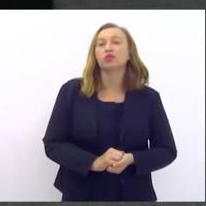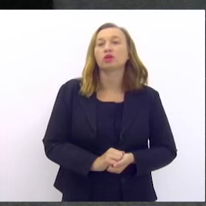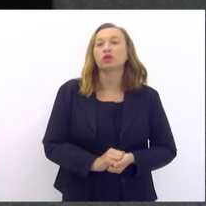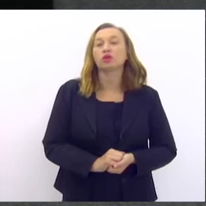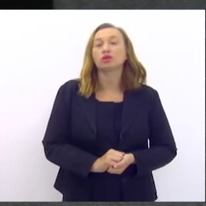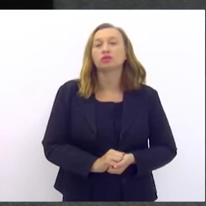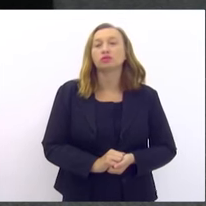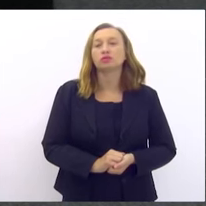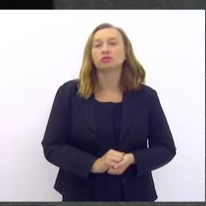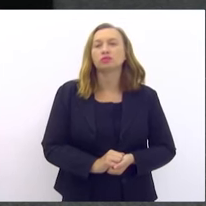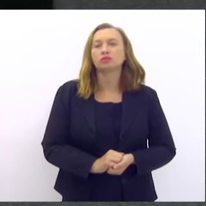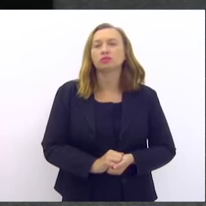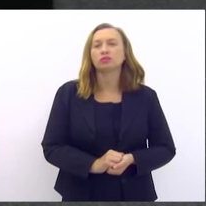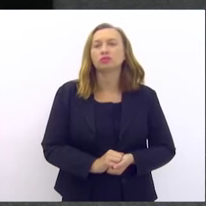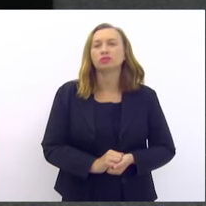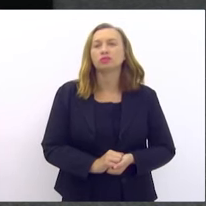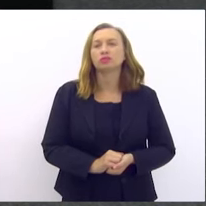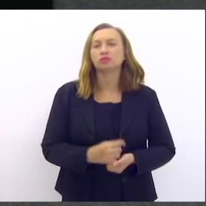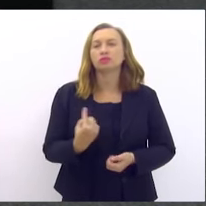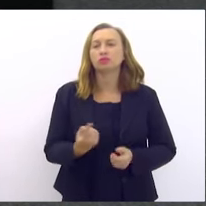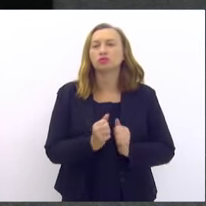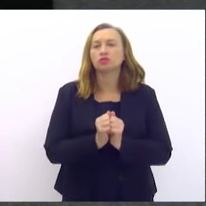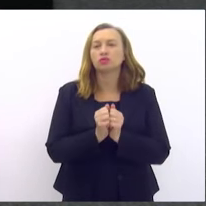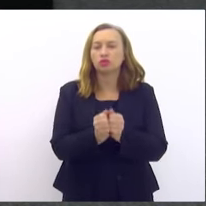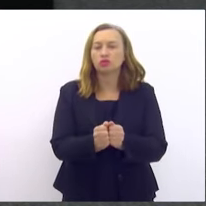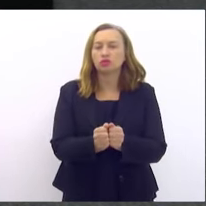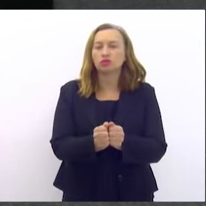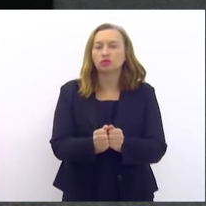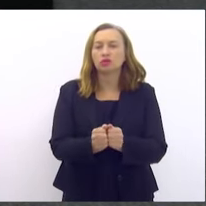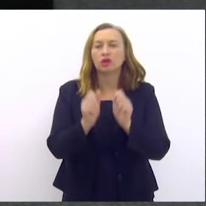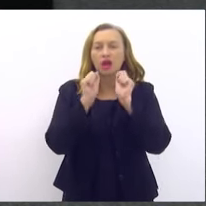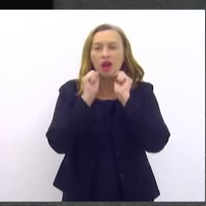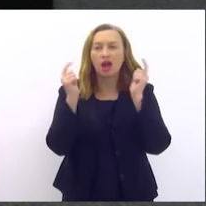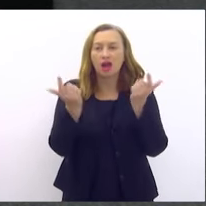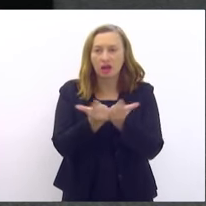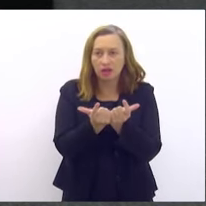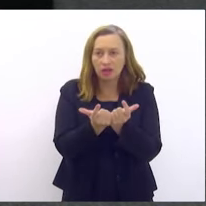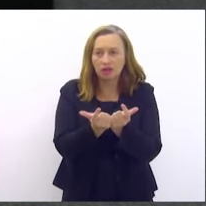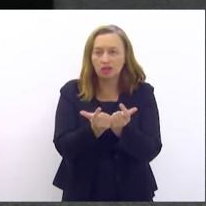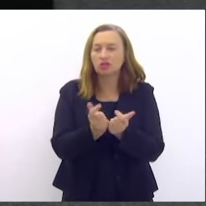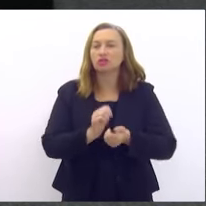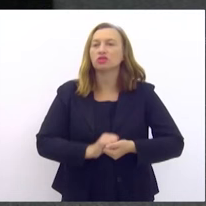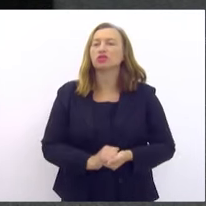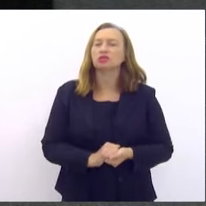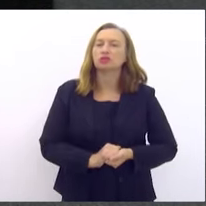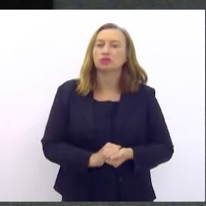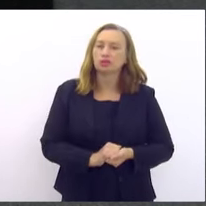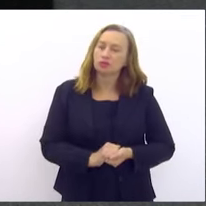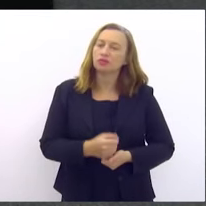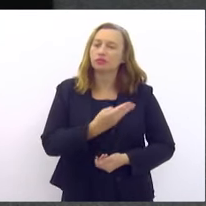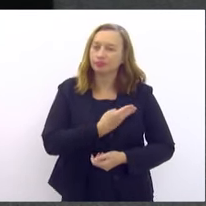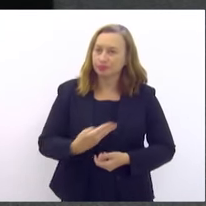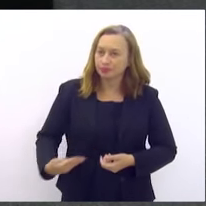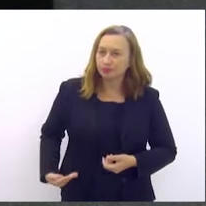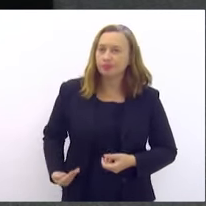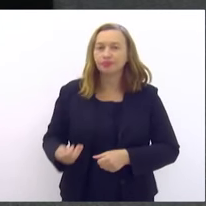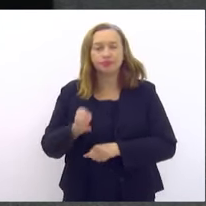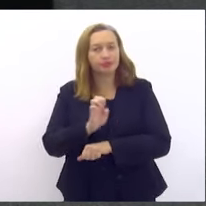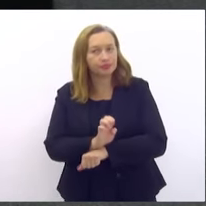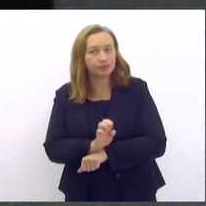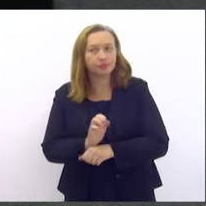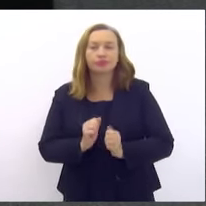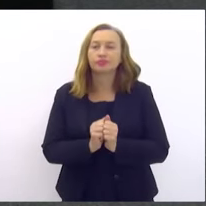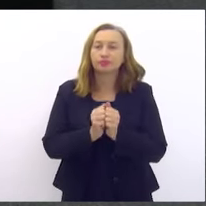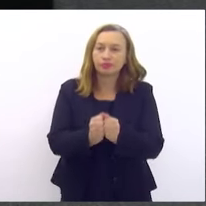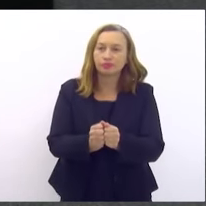Eh nós juntos né a alerge e junto com o governador do Estado junto